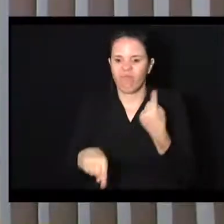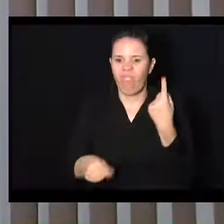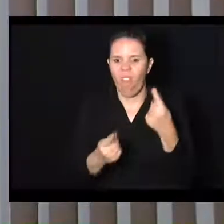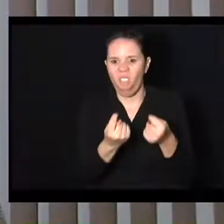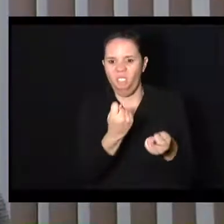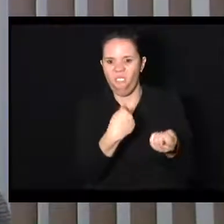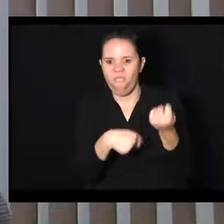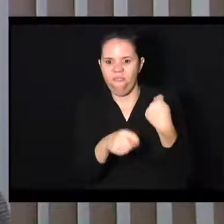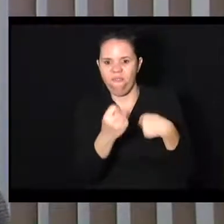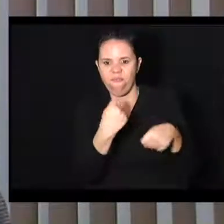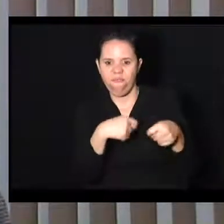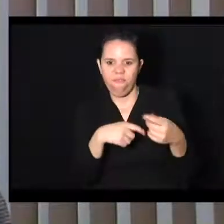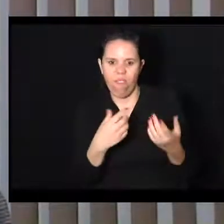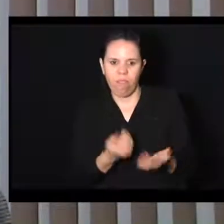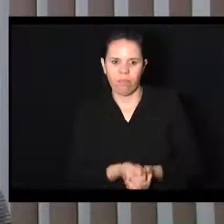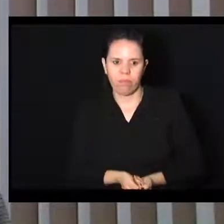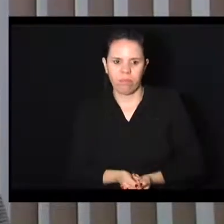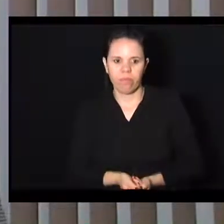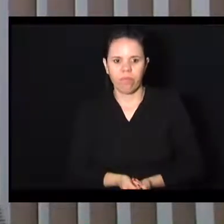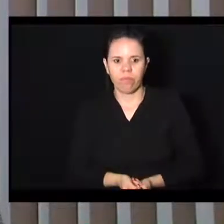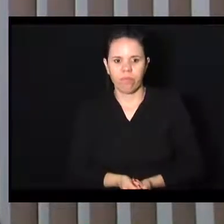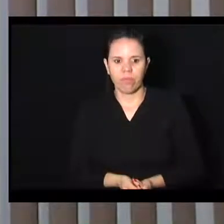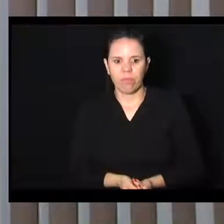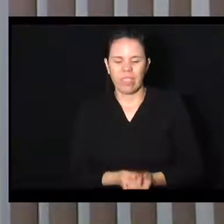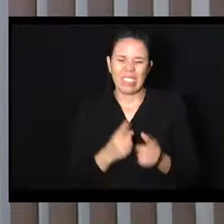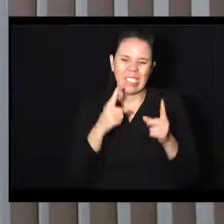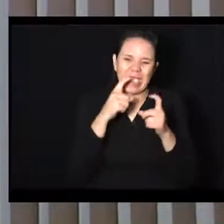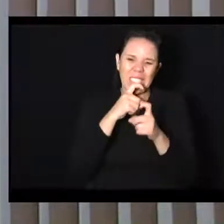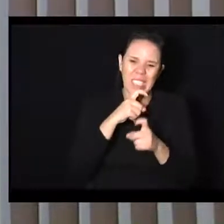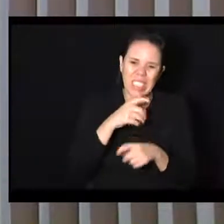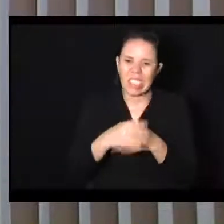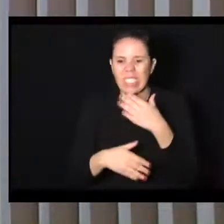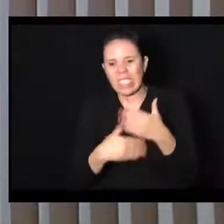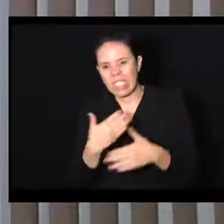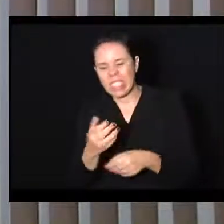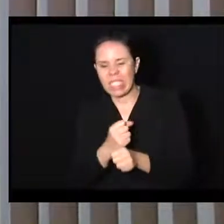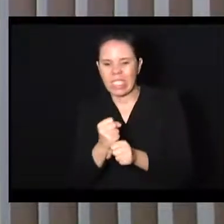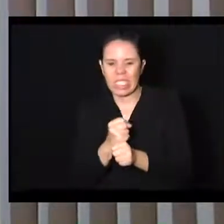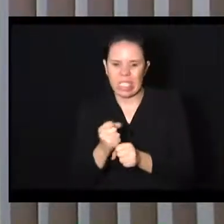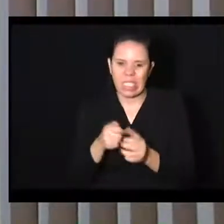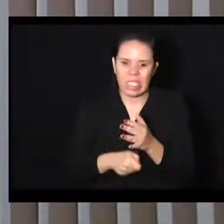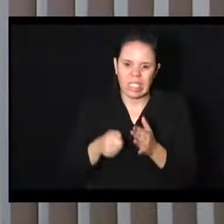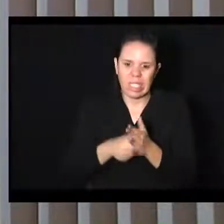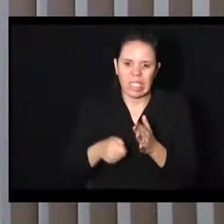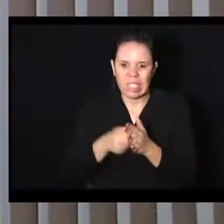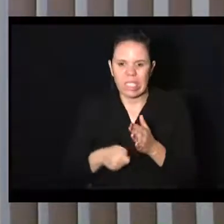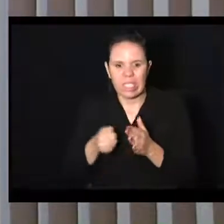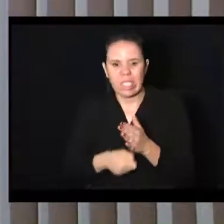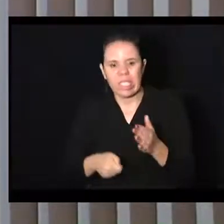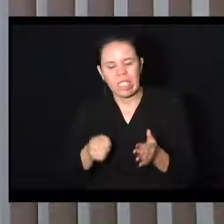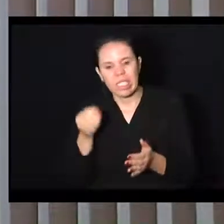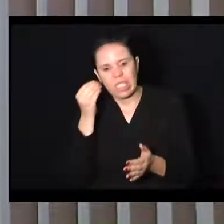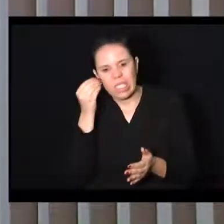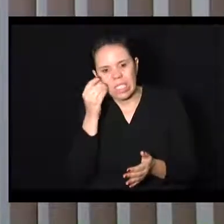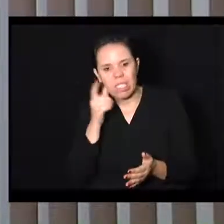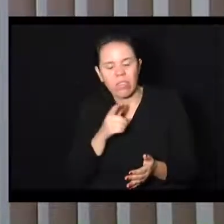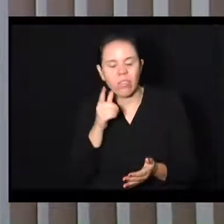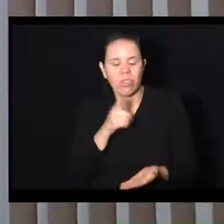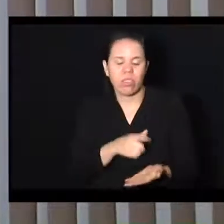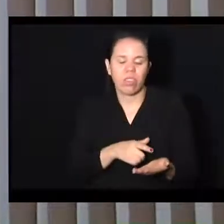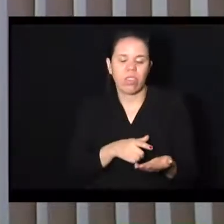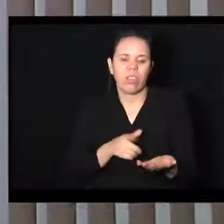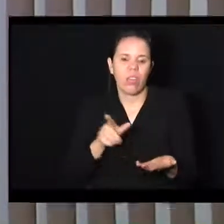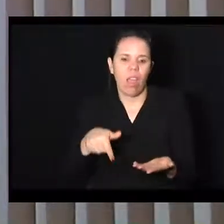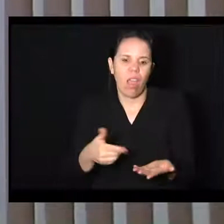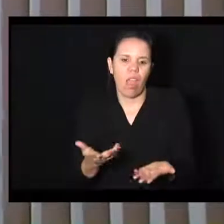A dificuldade, depois de alguns anos dela tramitando, dela já sendo eficaz para algumas transações